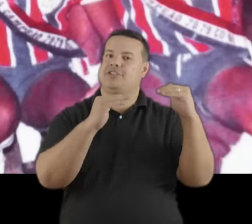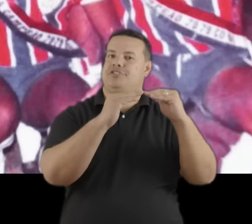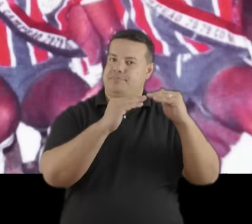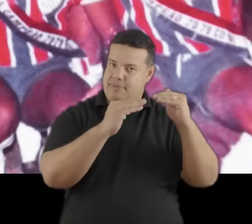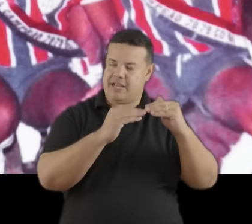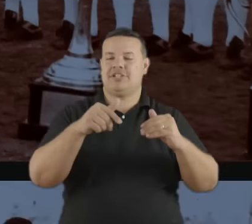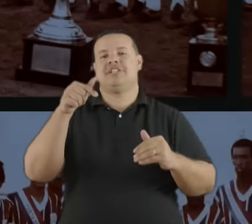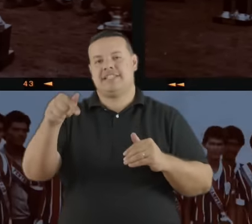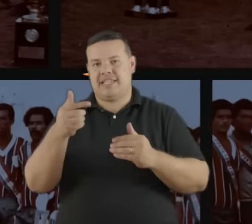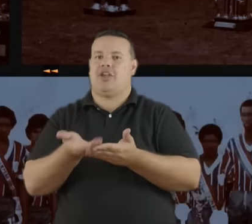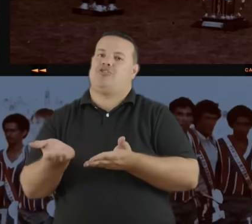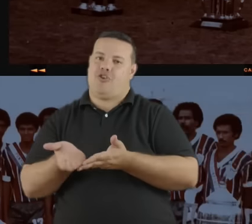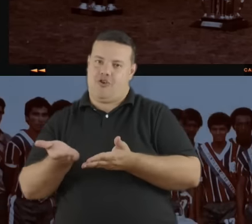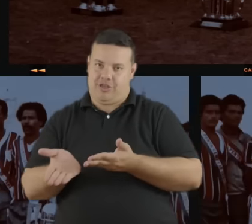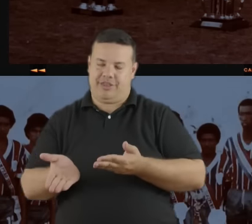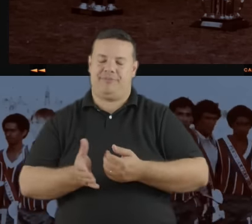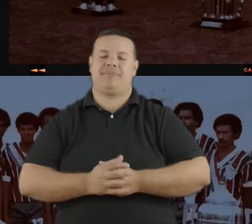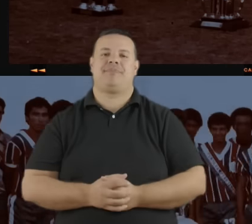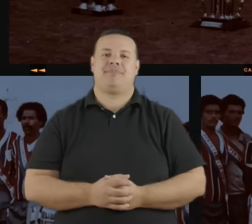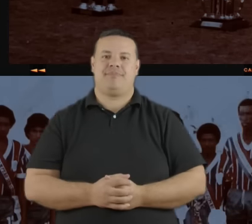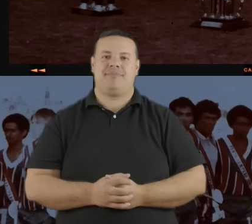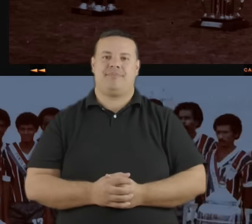7 derrotas.